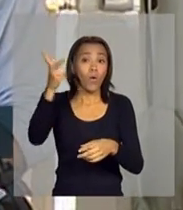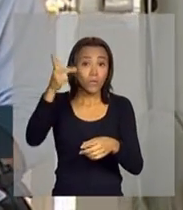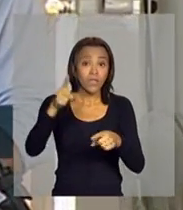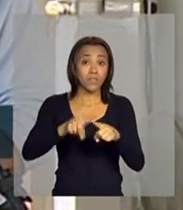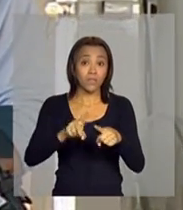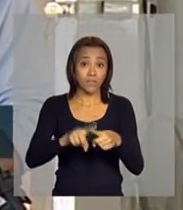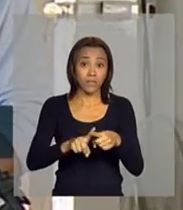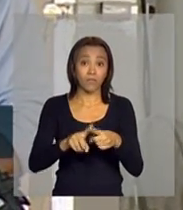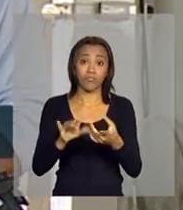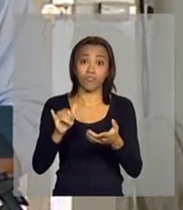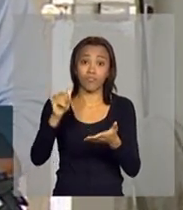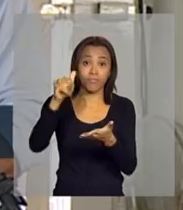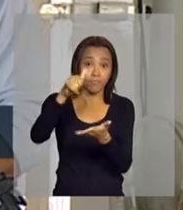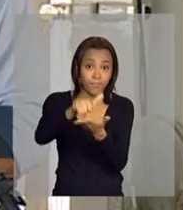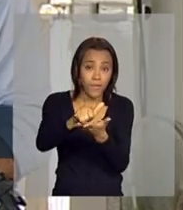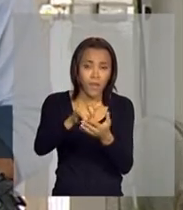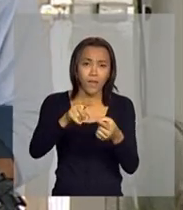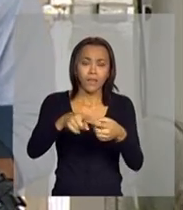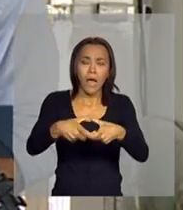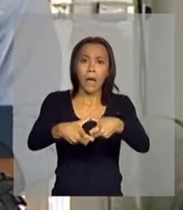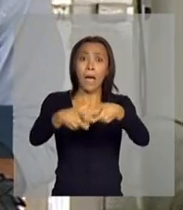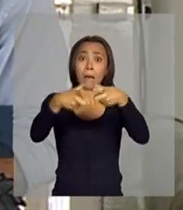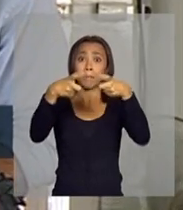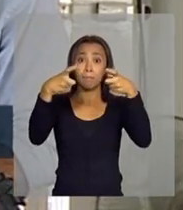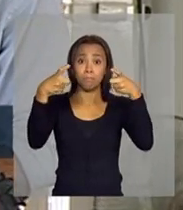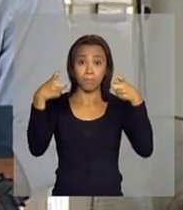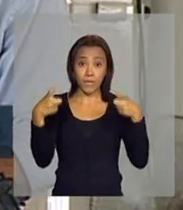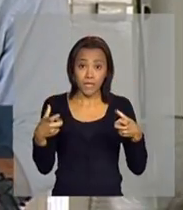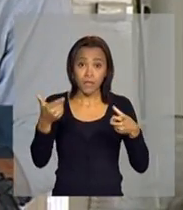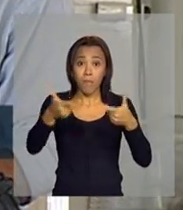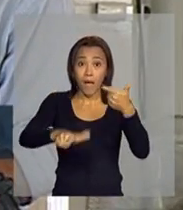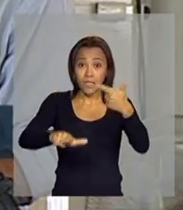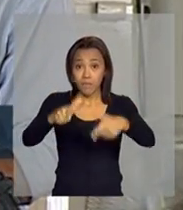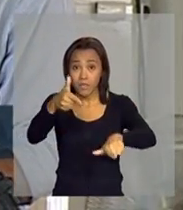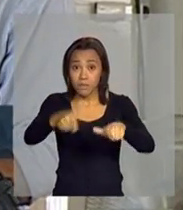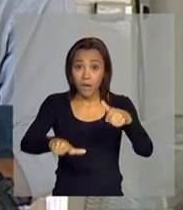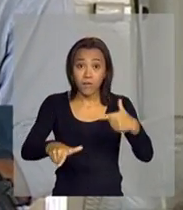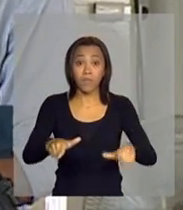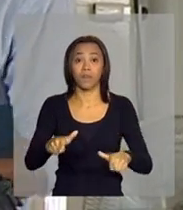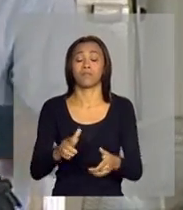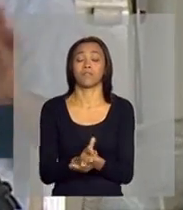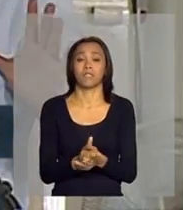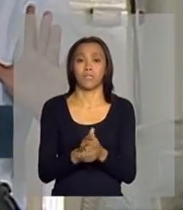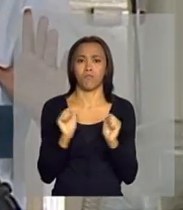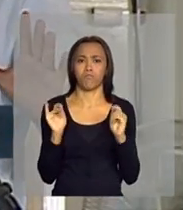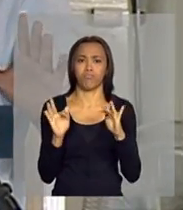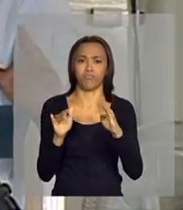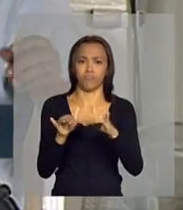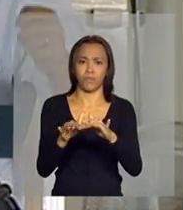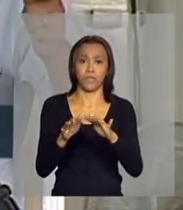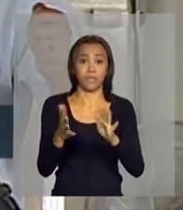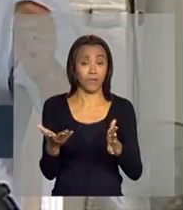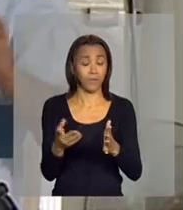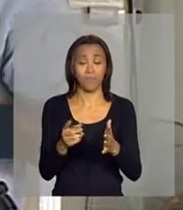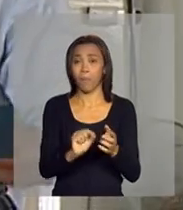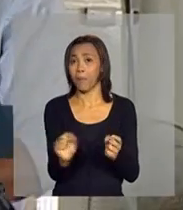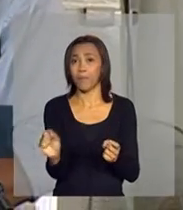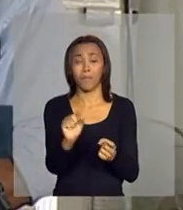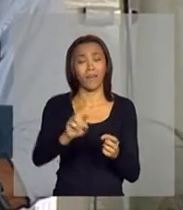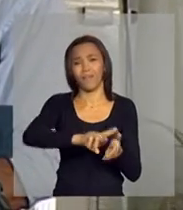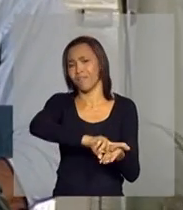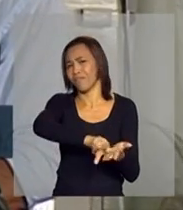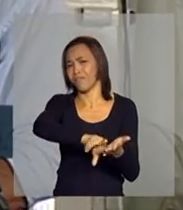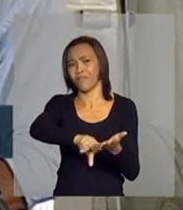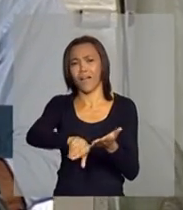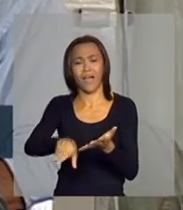aeroviário, na ampliação da capacidade dos nossos aeroportos. Enfim, em muitas áreas